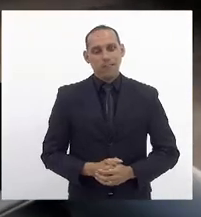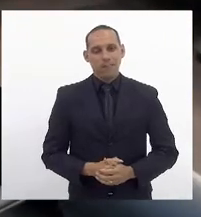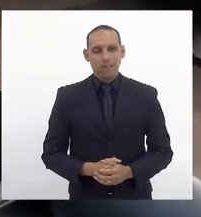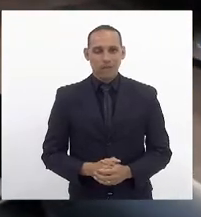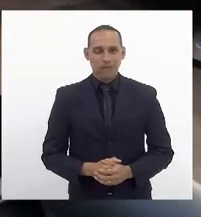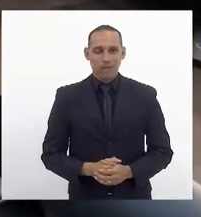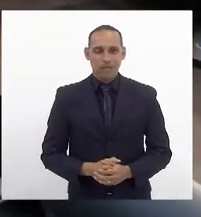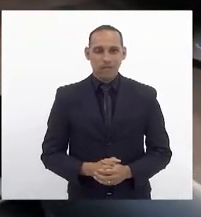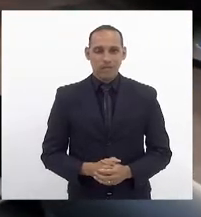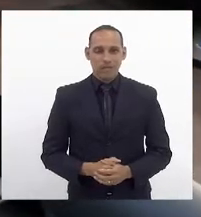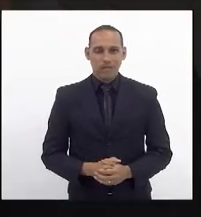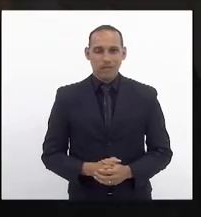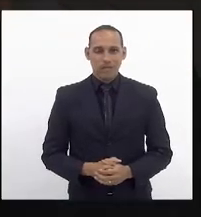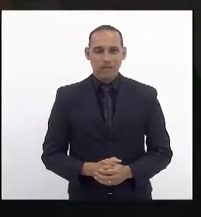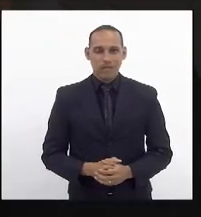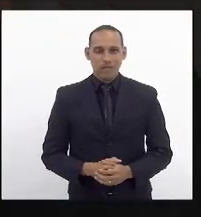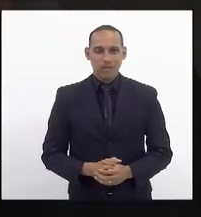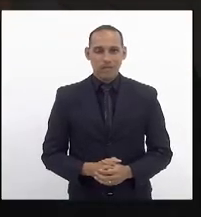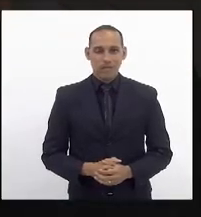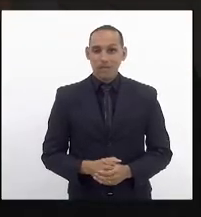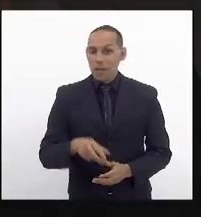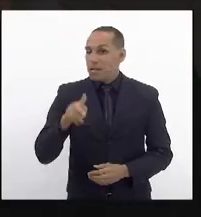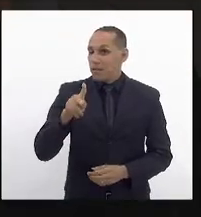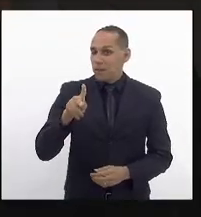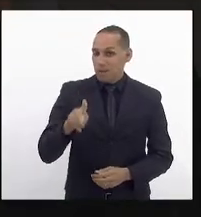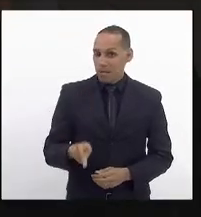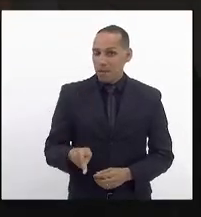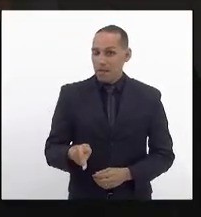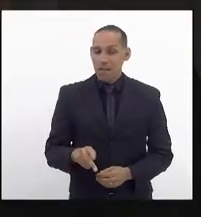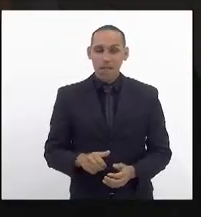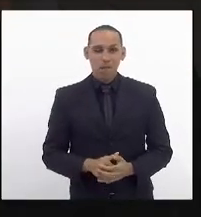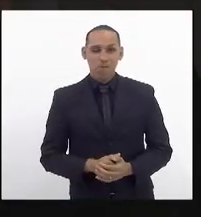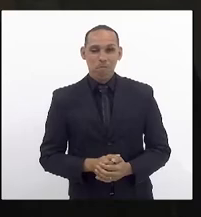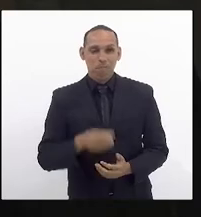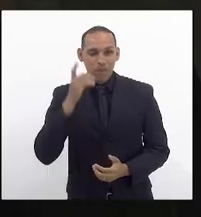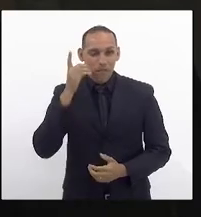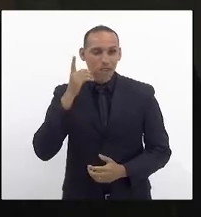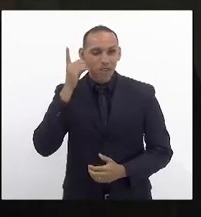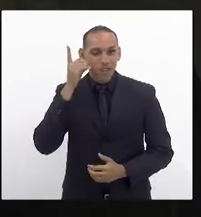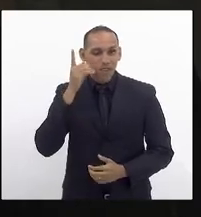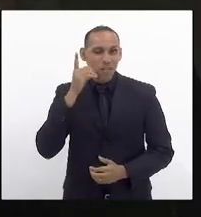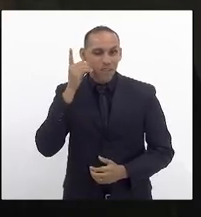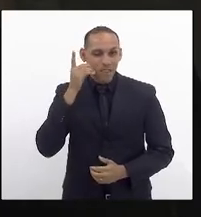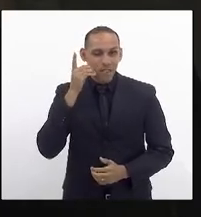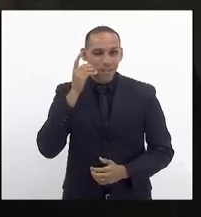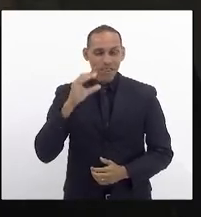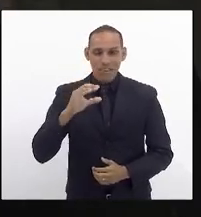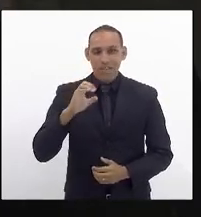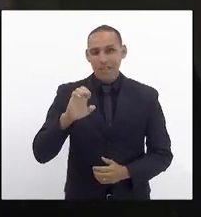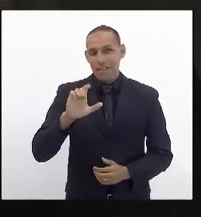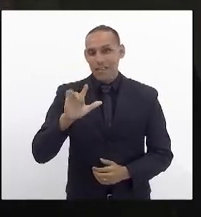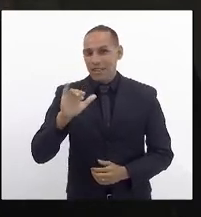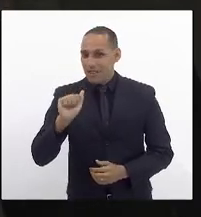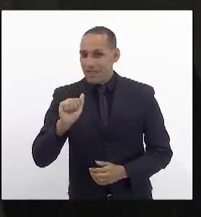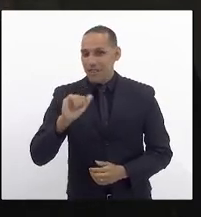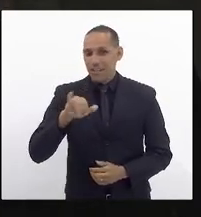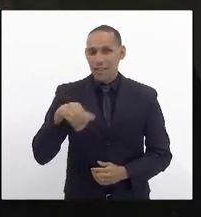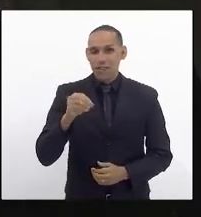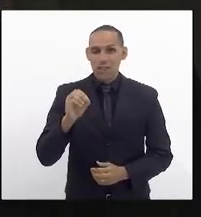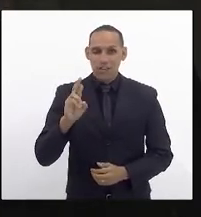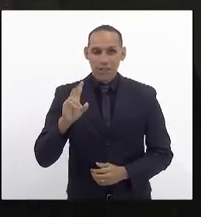a senhora Presidente deputada Célia Jordão